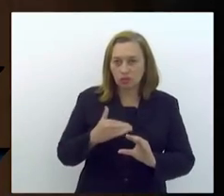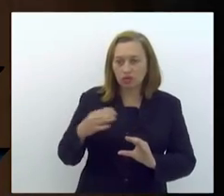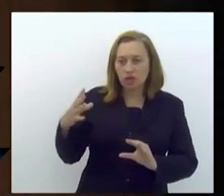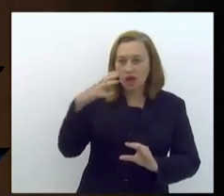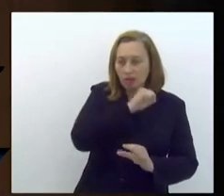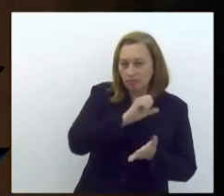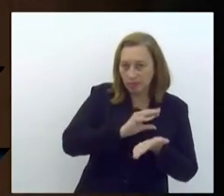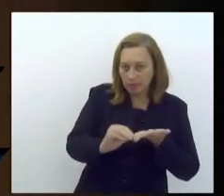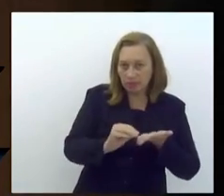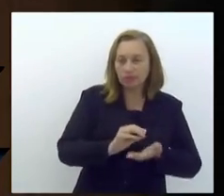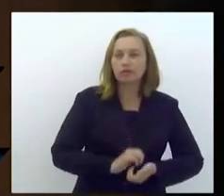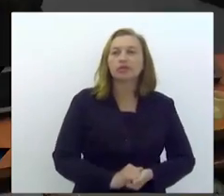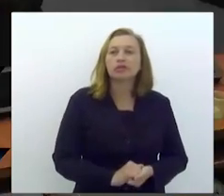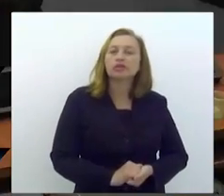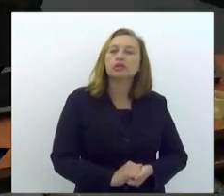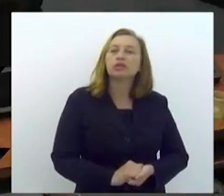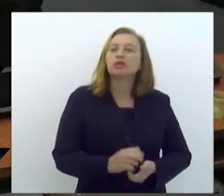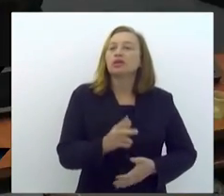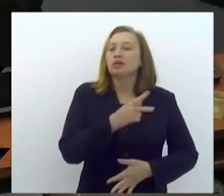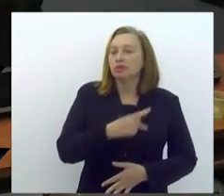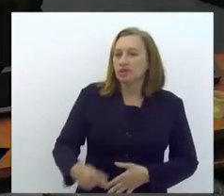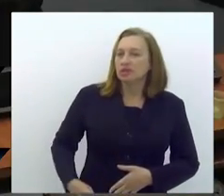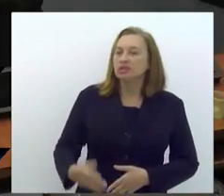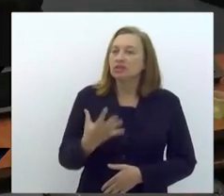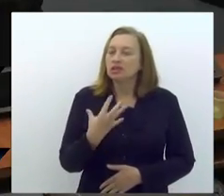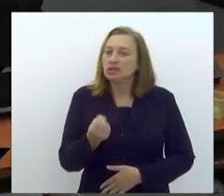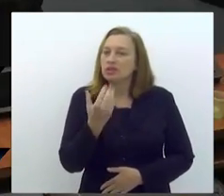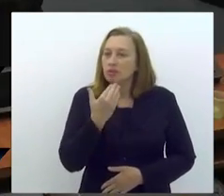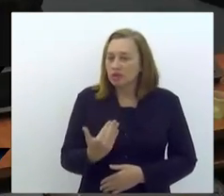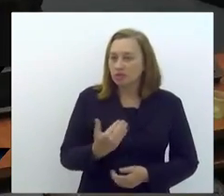a pauta a presença retirado